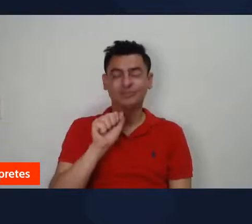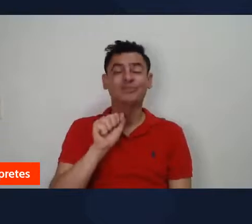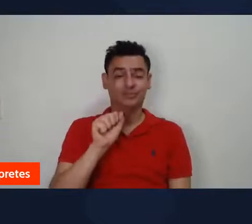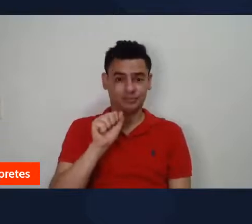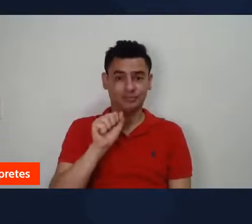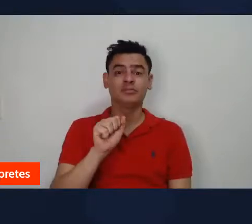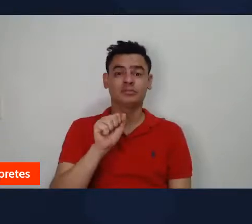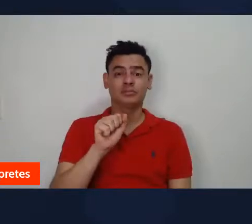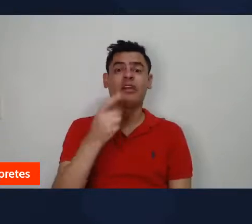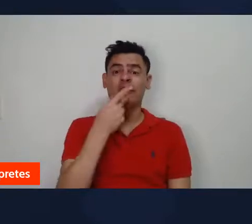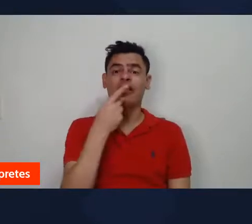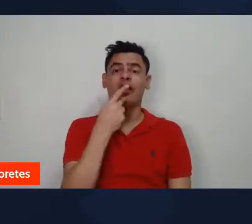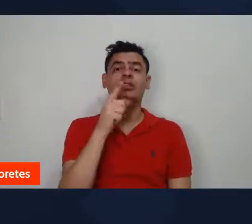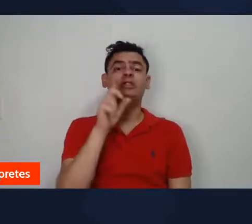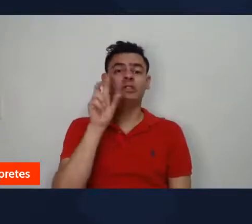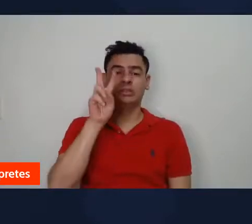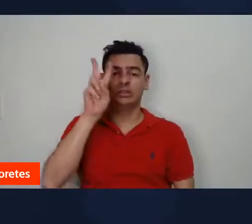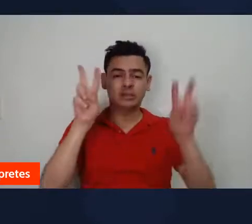sobre os temas que